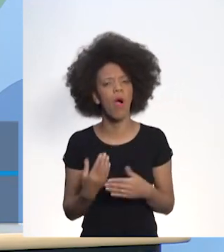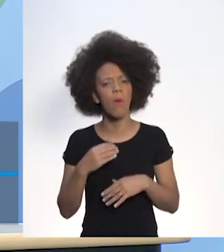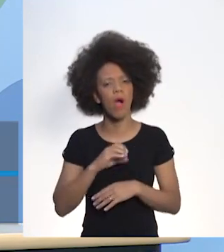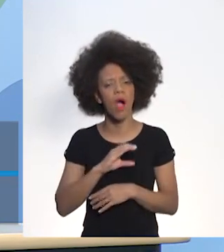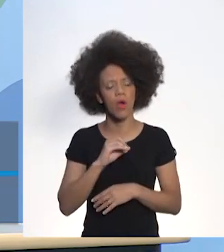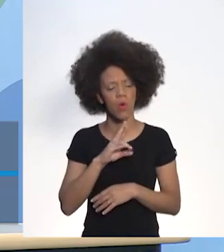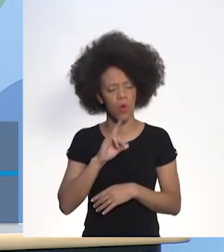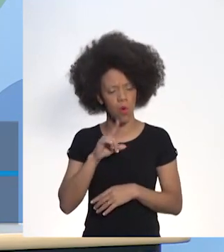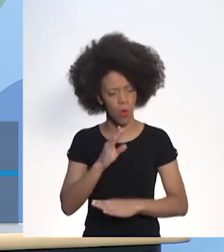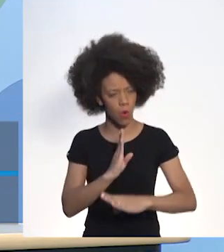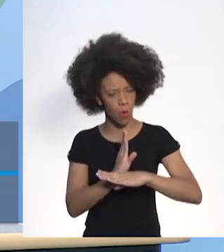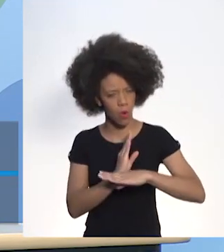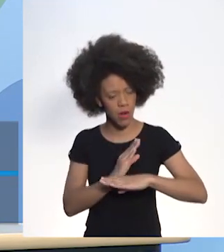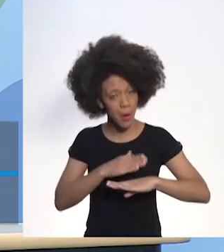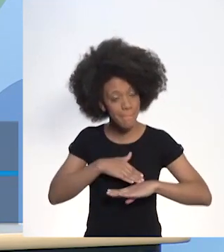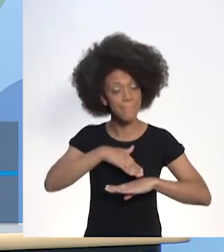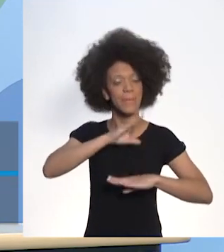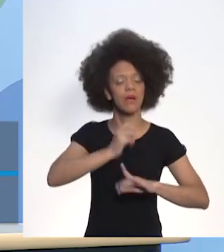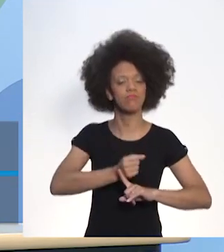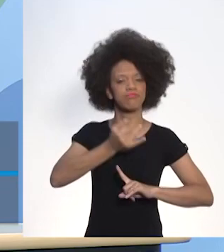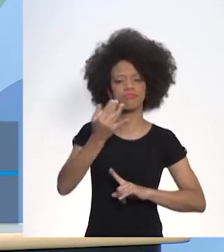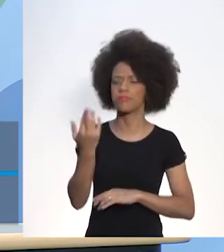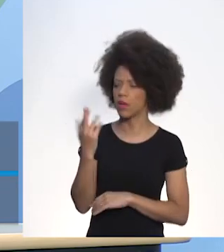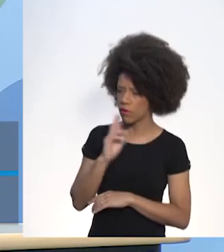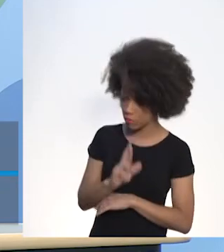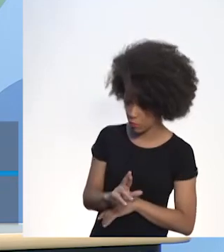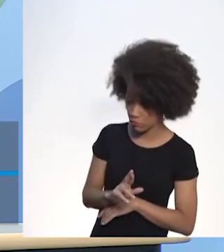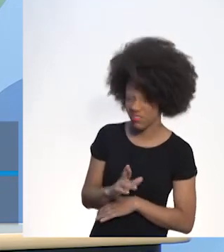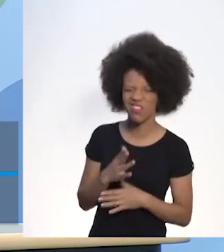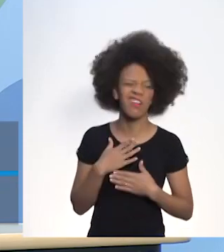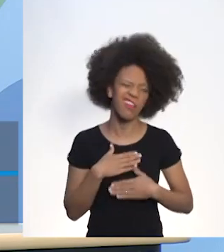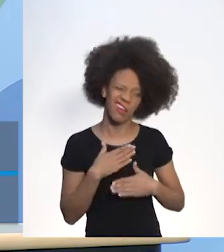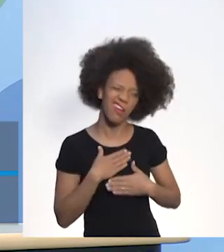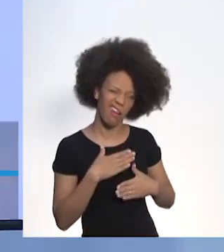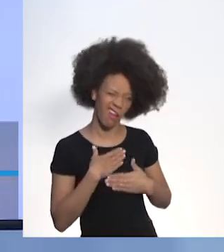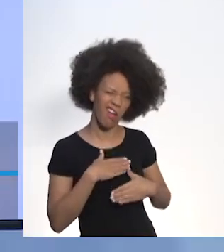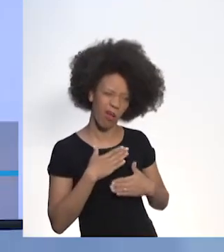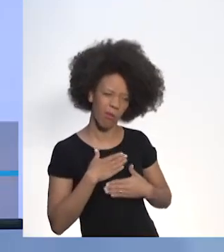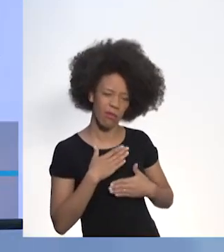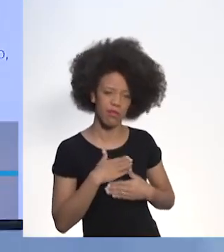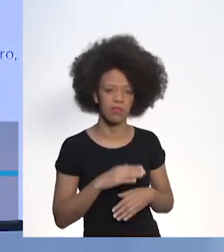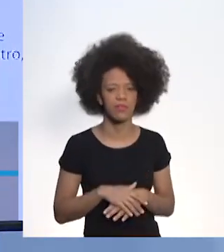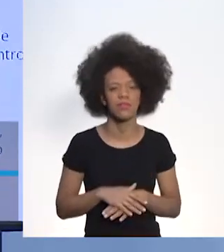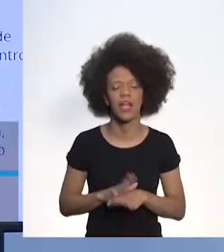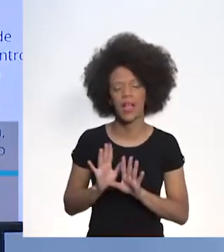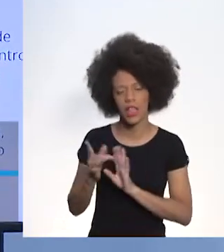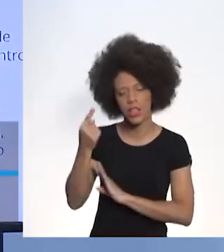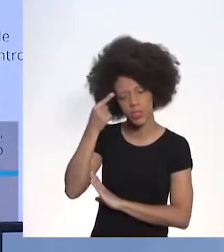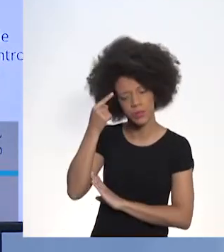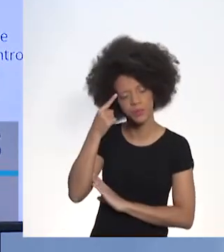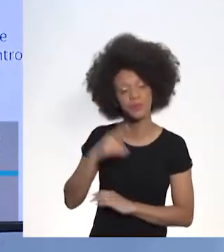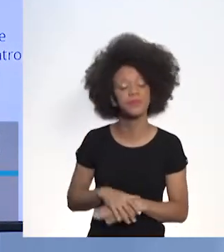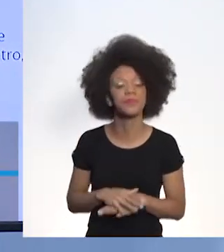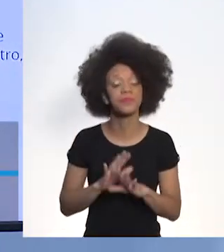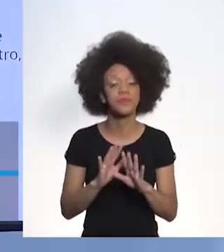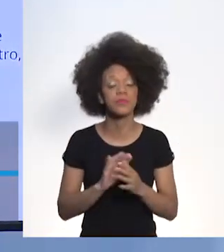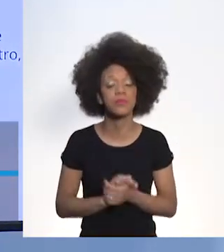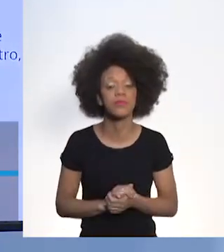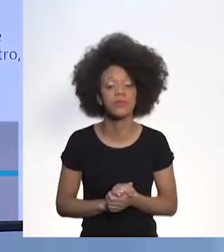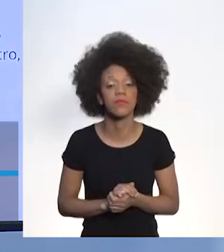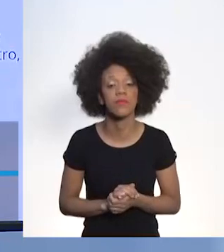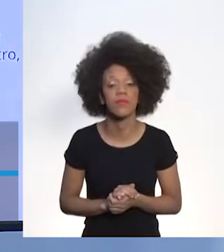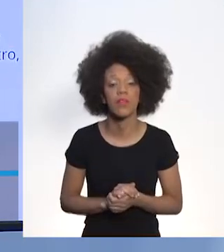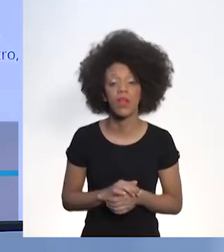ter? não é? Respondo ou não respondo? Calma. Vamos deixar, Vamos. deixa no molho aí, né? Então vamos lá. Então, passando